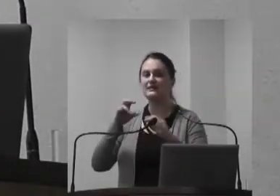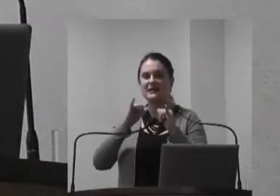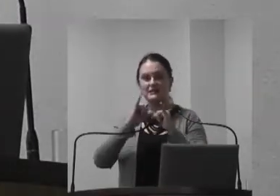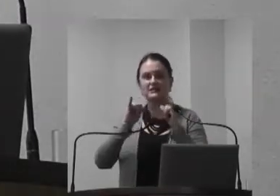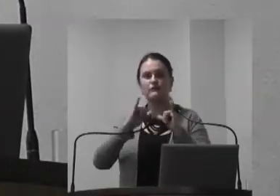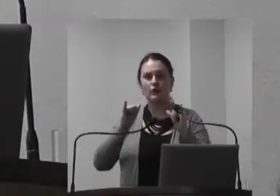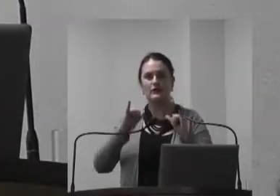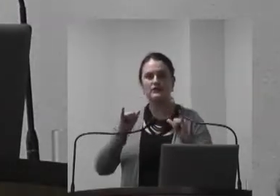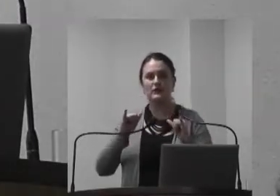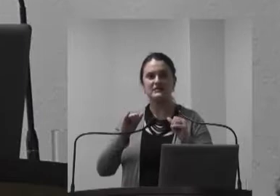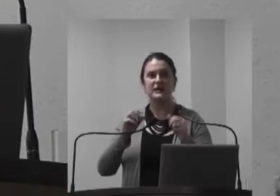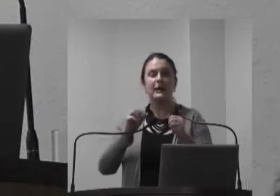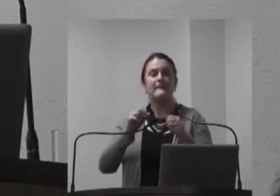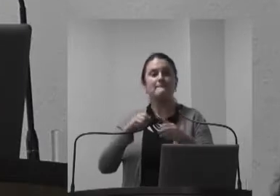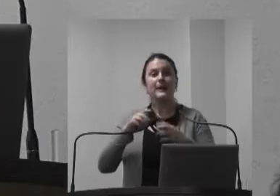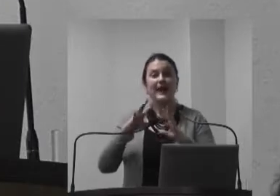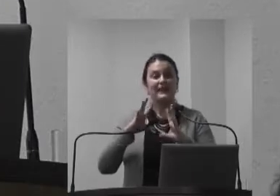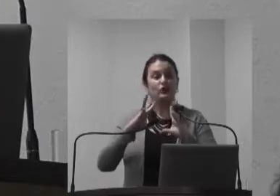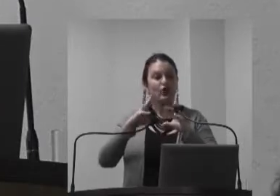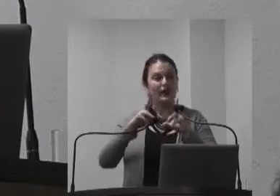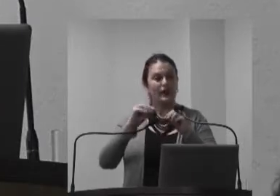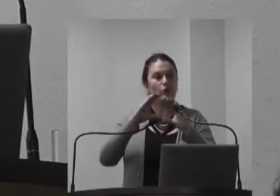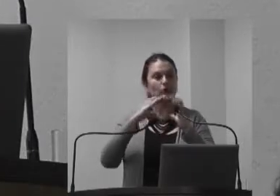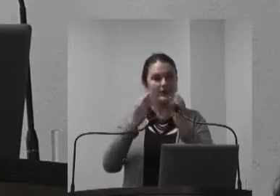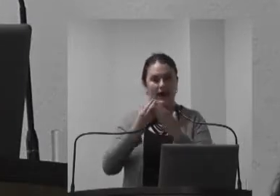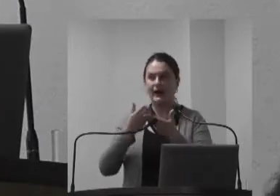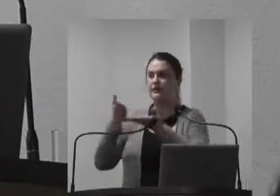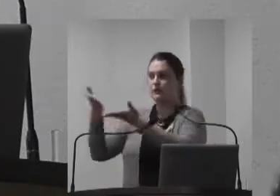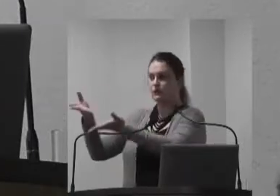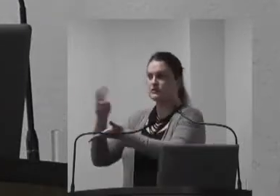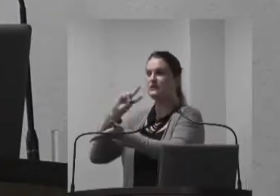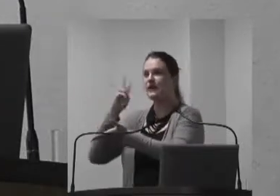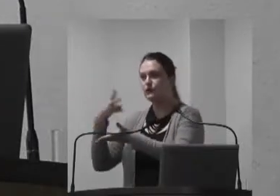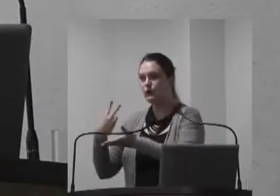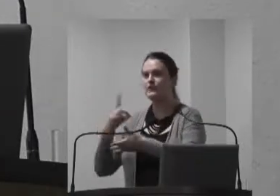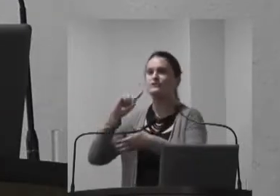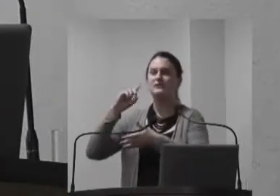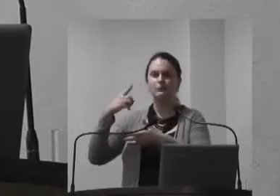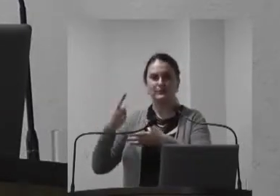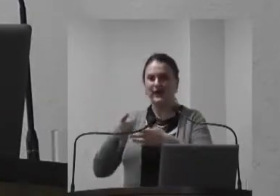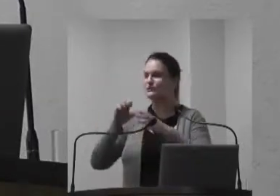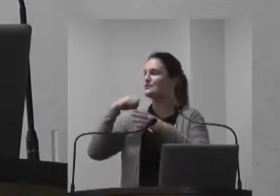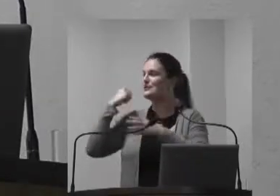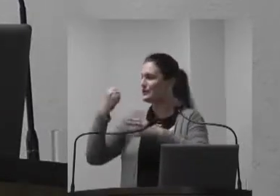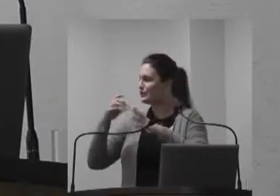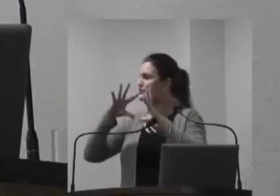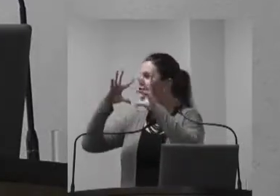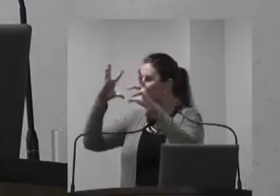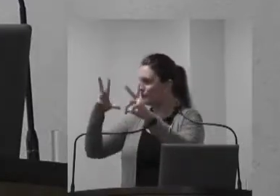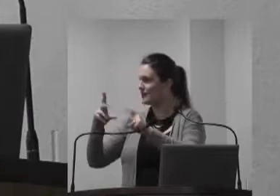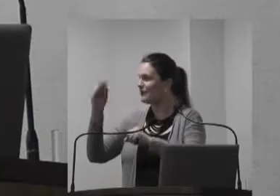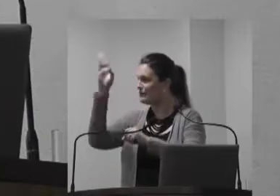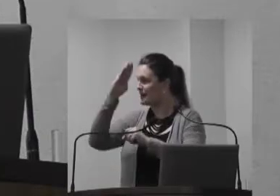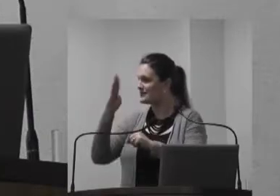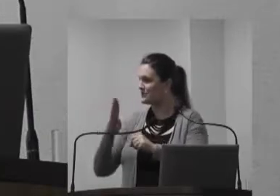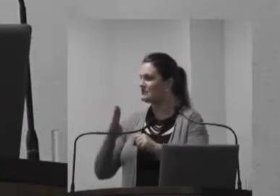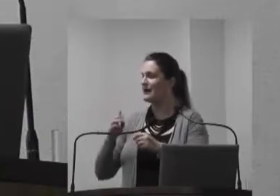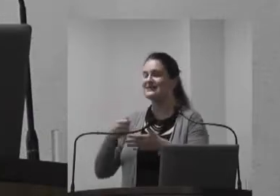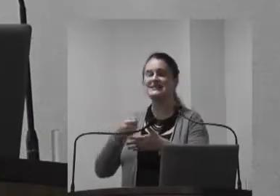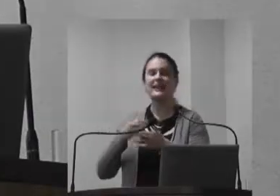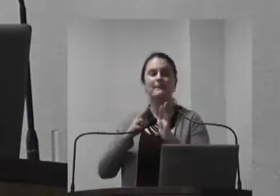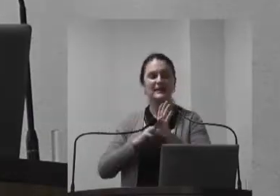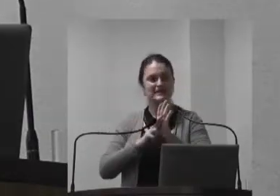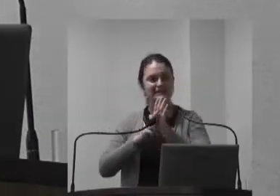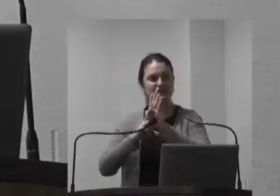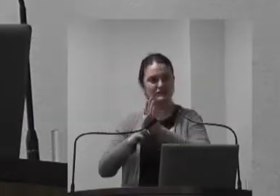visibilidade, né, dessas informações, para que toda a comunidade, os vereadores, os deputados, os senadores, todo, né, do Brasil,